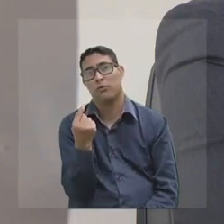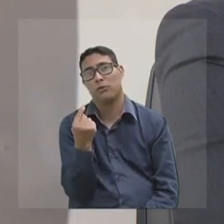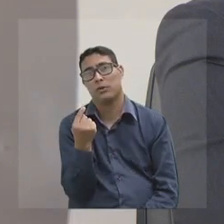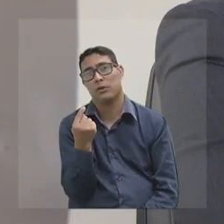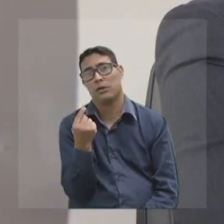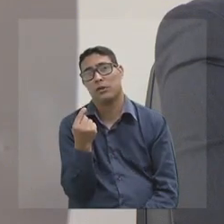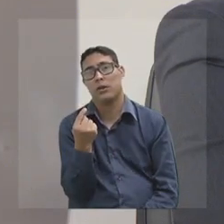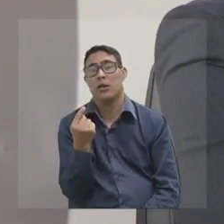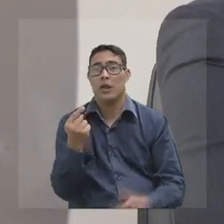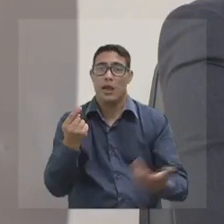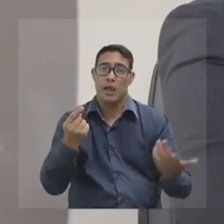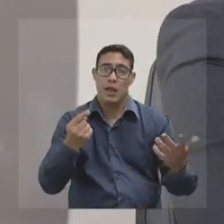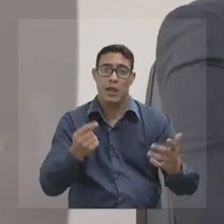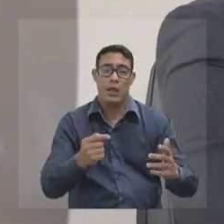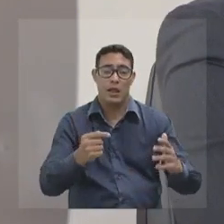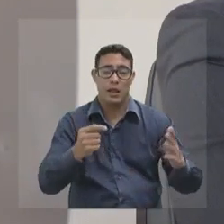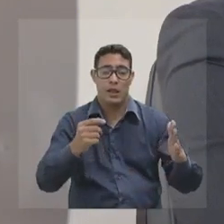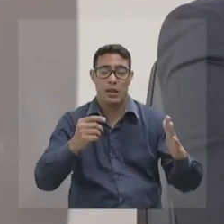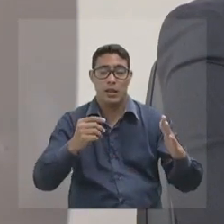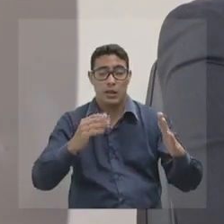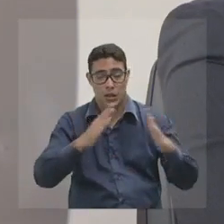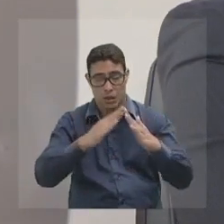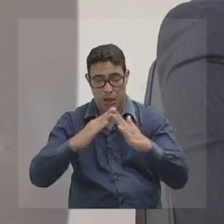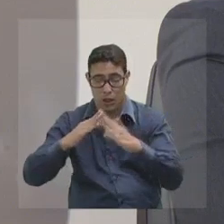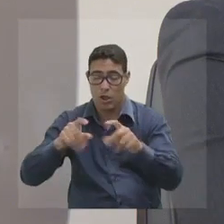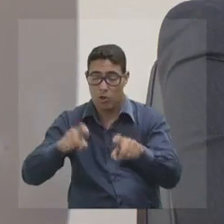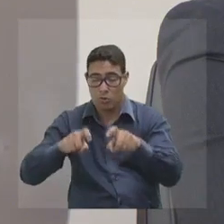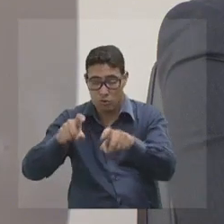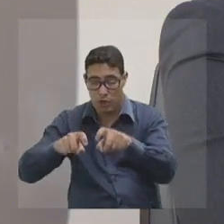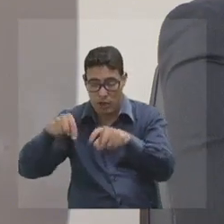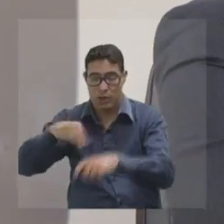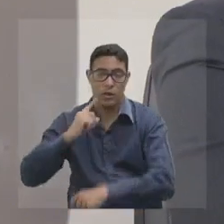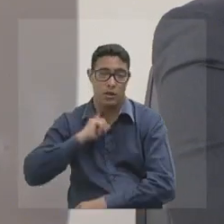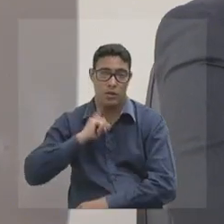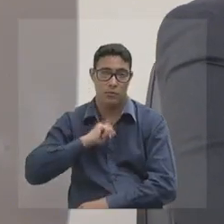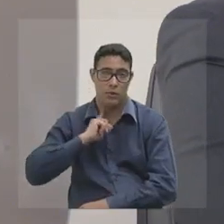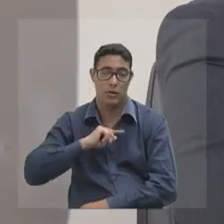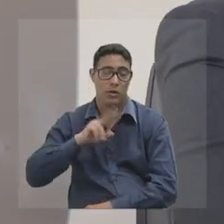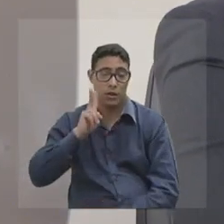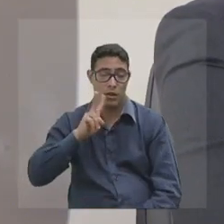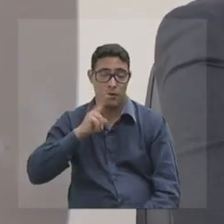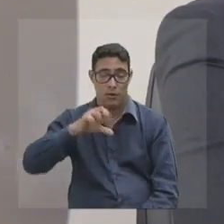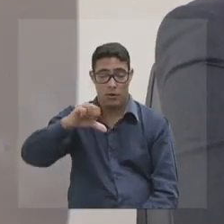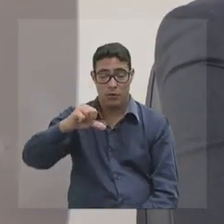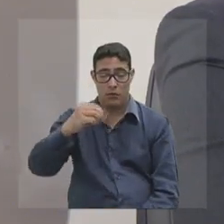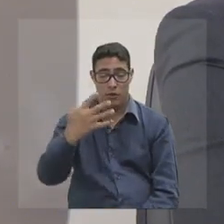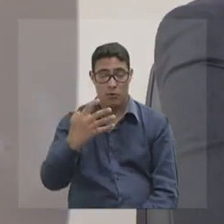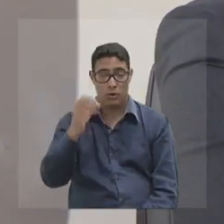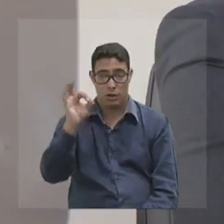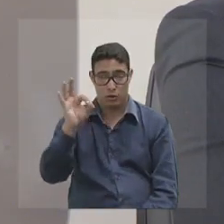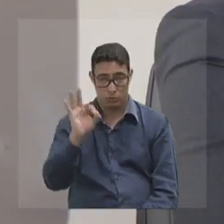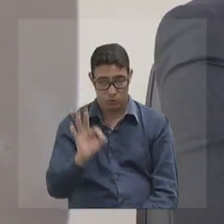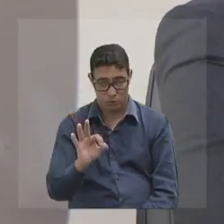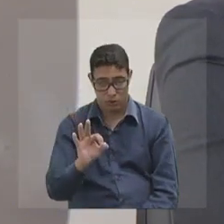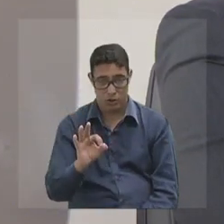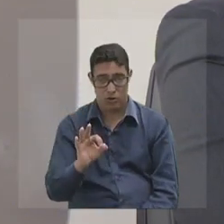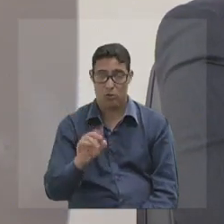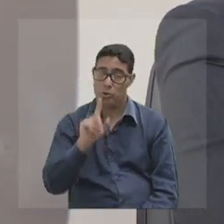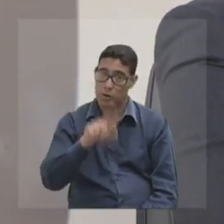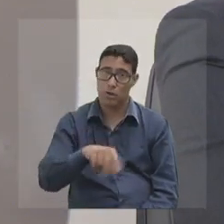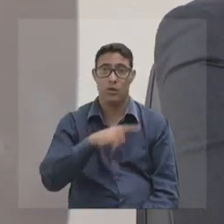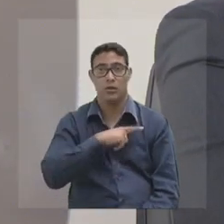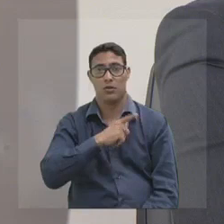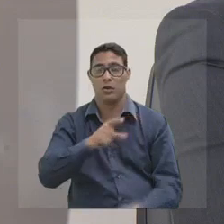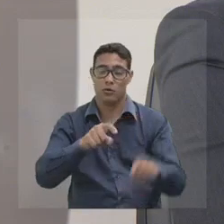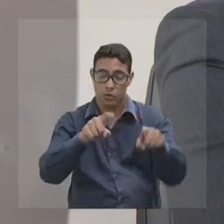propriedades rurais no estado de Minas Gerais lembrando que 94% em números são propriedades